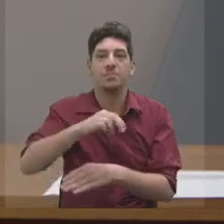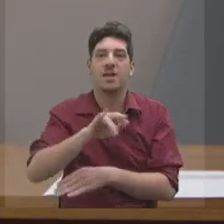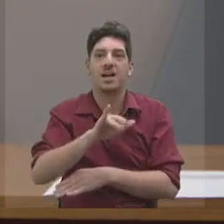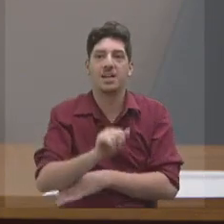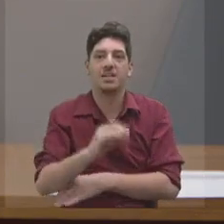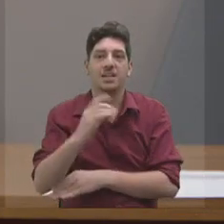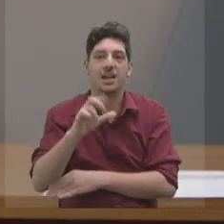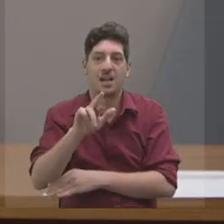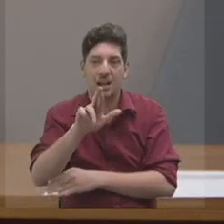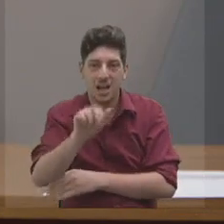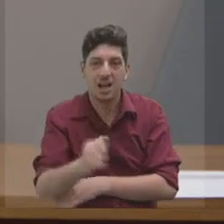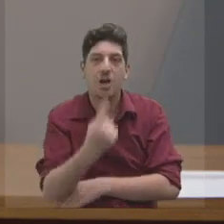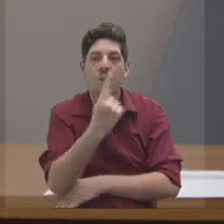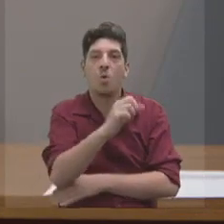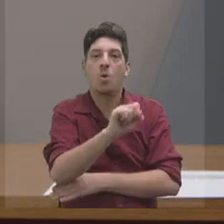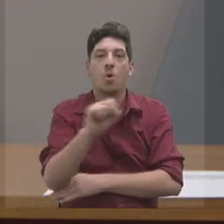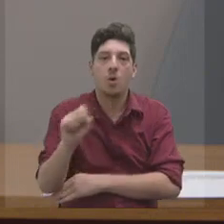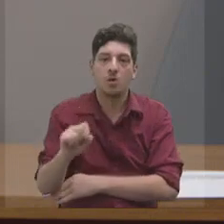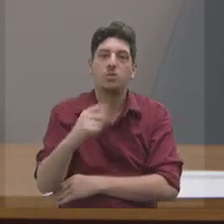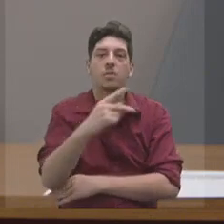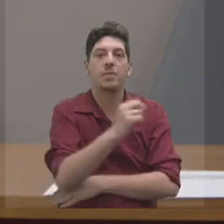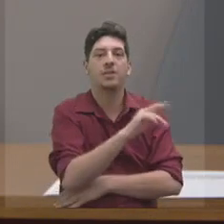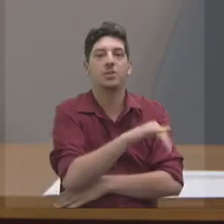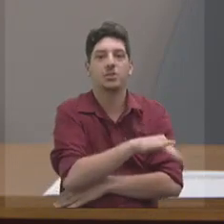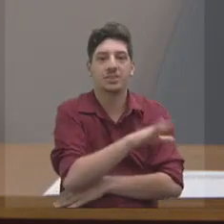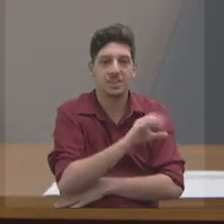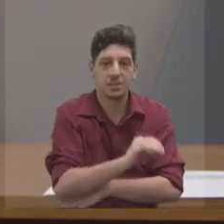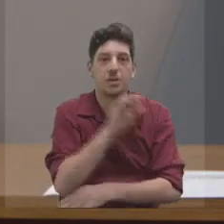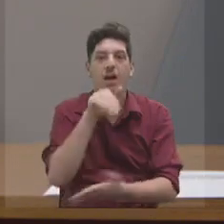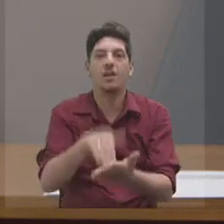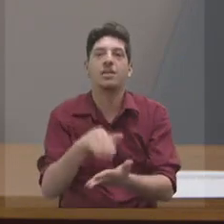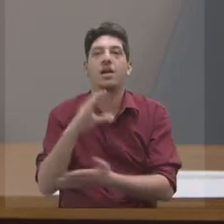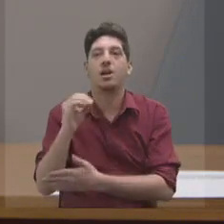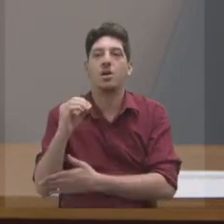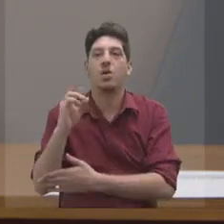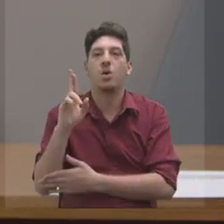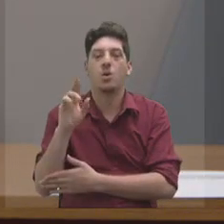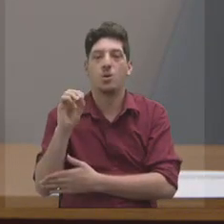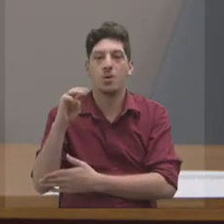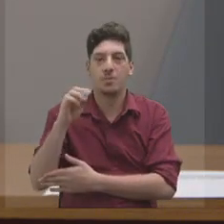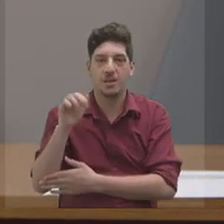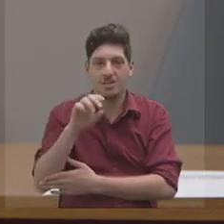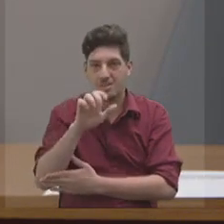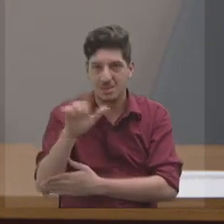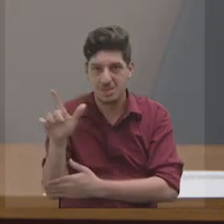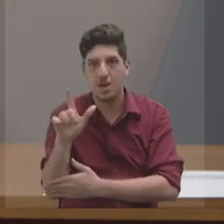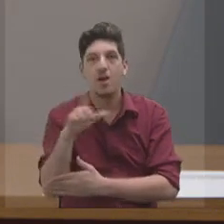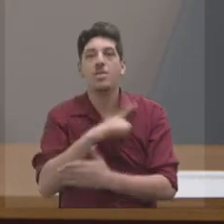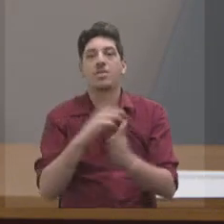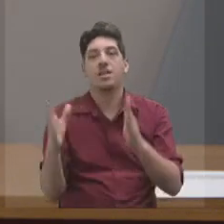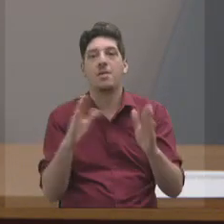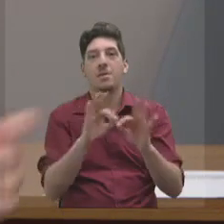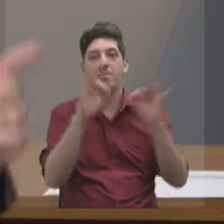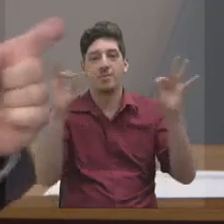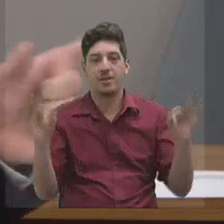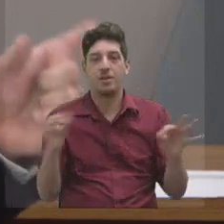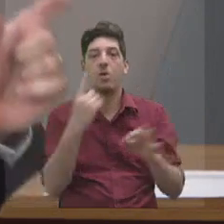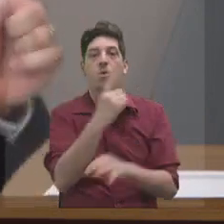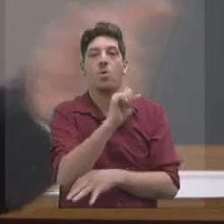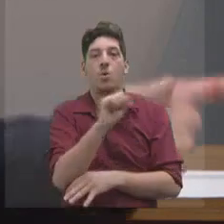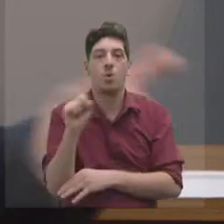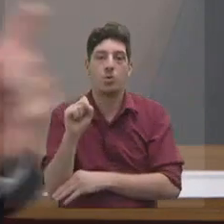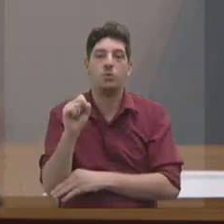188 Patrocínio com Coromandel a gente licitou né Rodrigo agora é o trecho né dá um 88